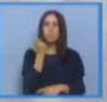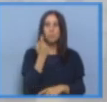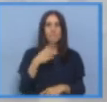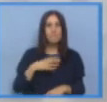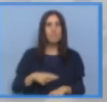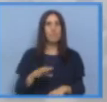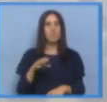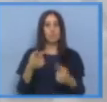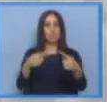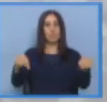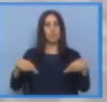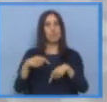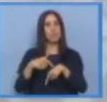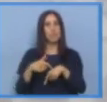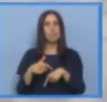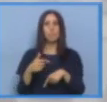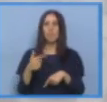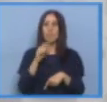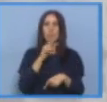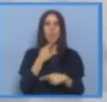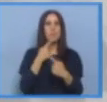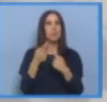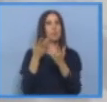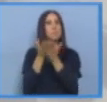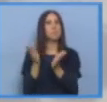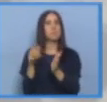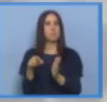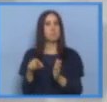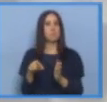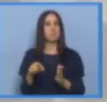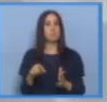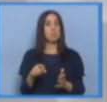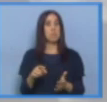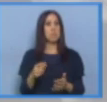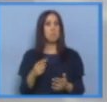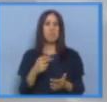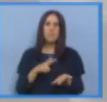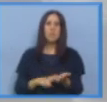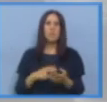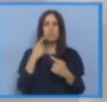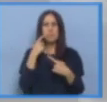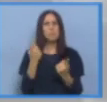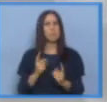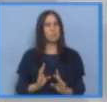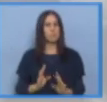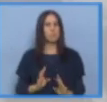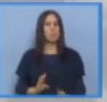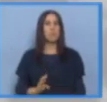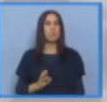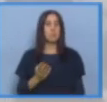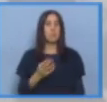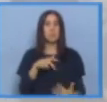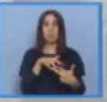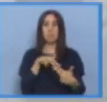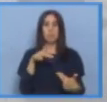por encontrar um espaço e um tempo onde houvesse esse diálogo aberto, e franco e público. E a